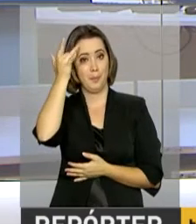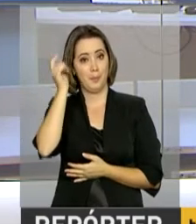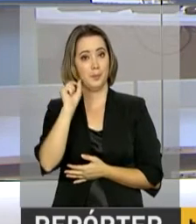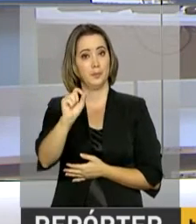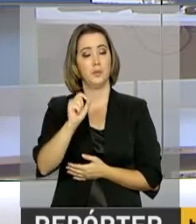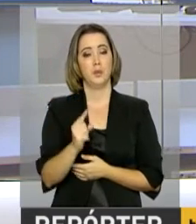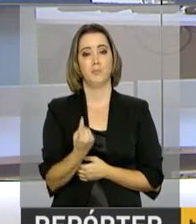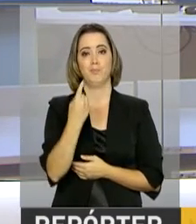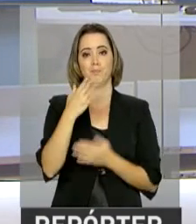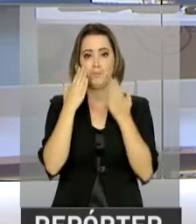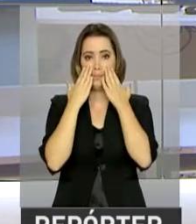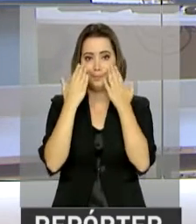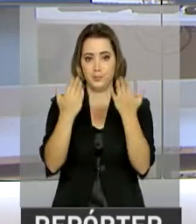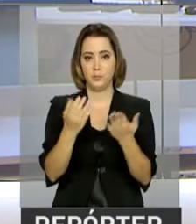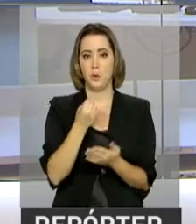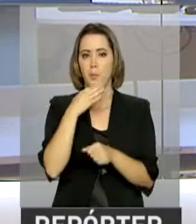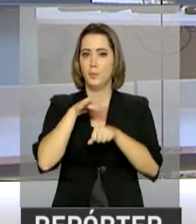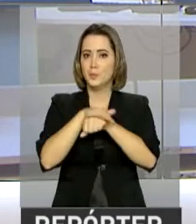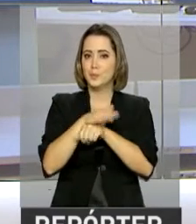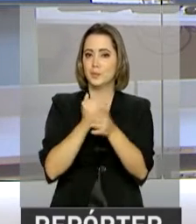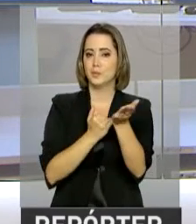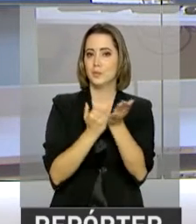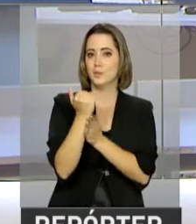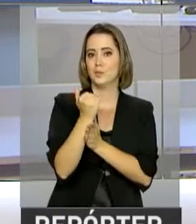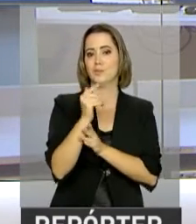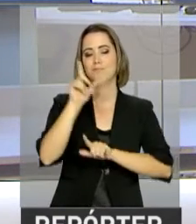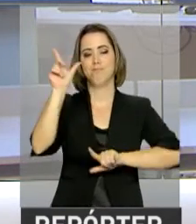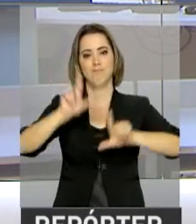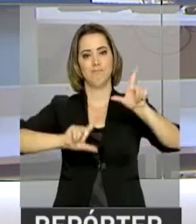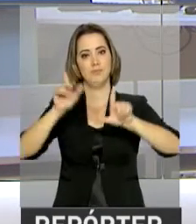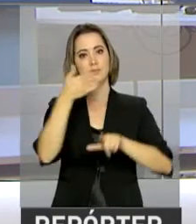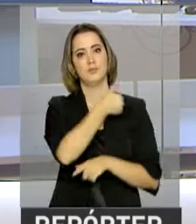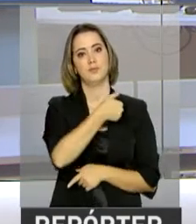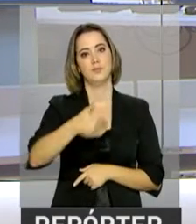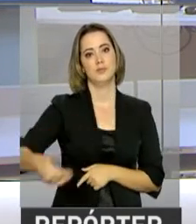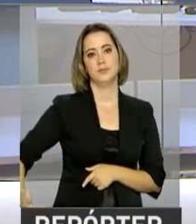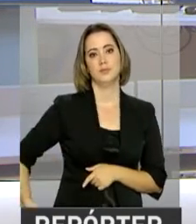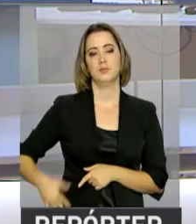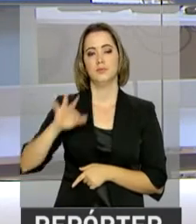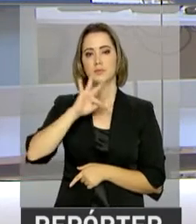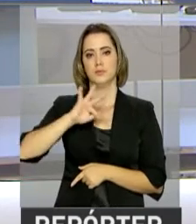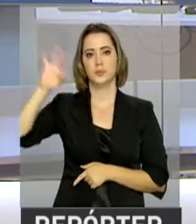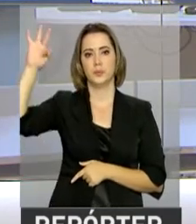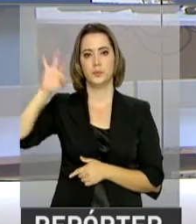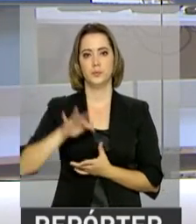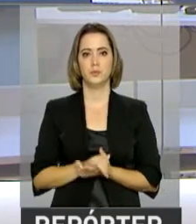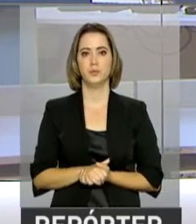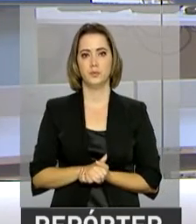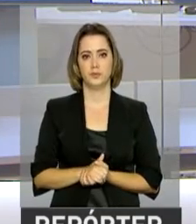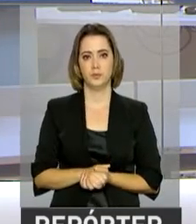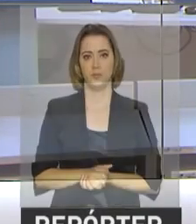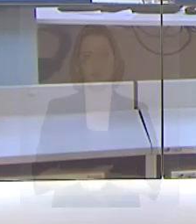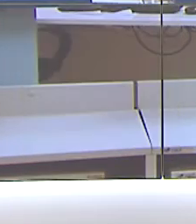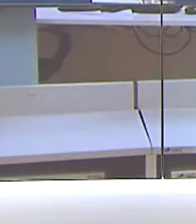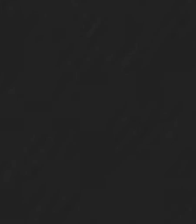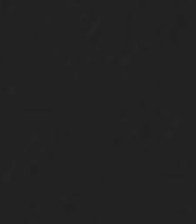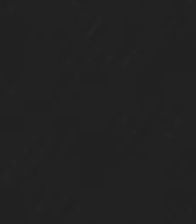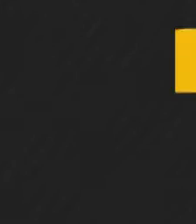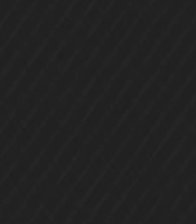repórter nbr uma ótima noite pra você continue com a gente aqui na nbr a tv do governo federal